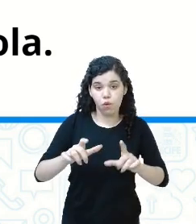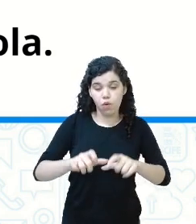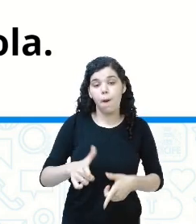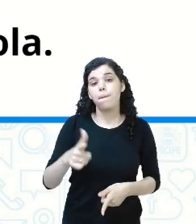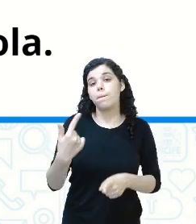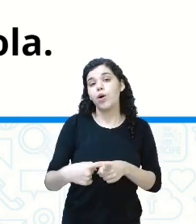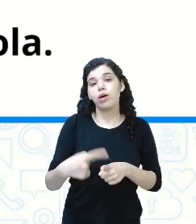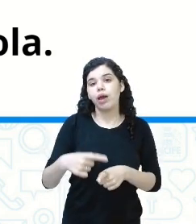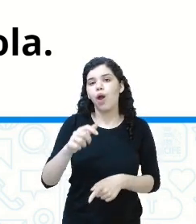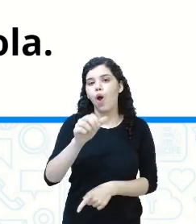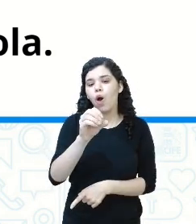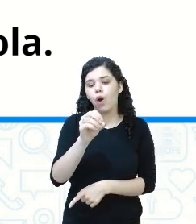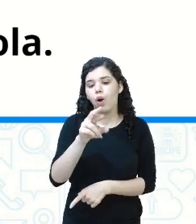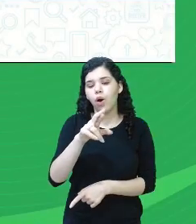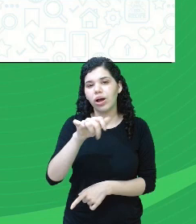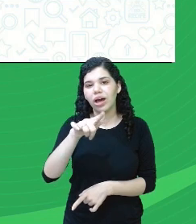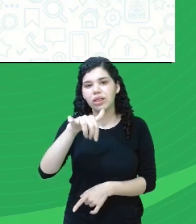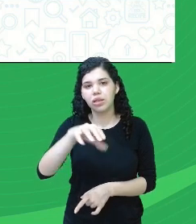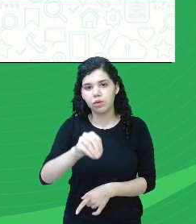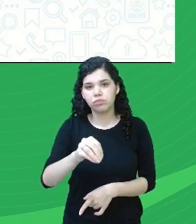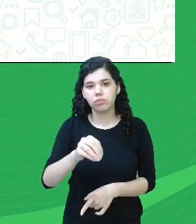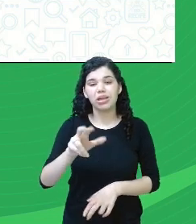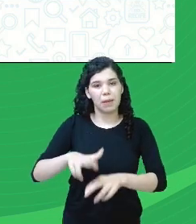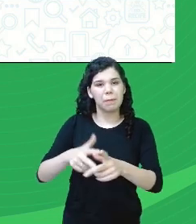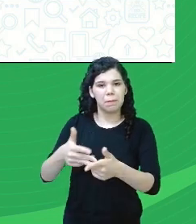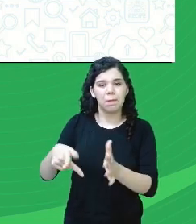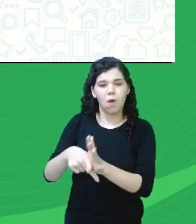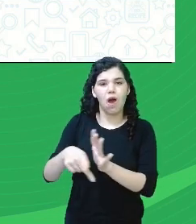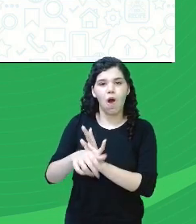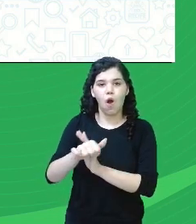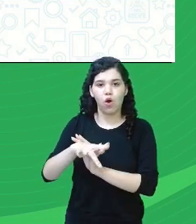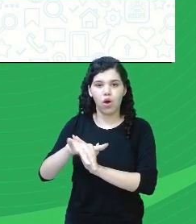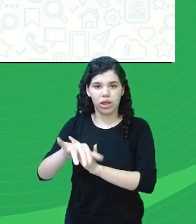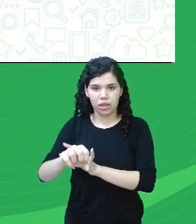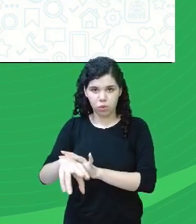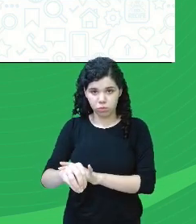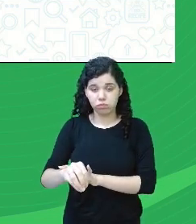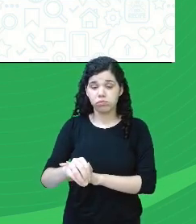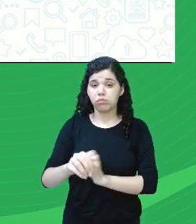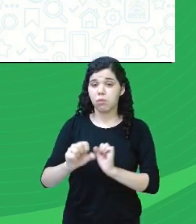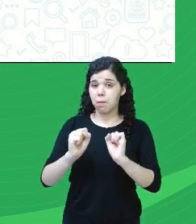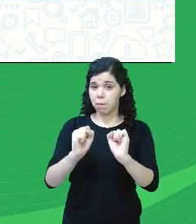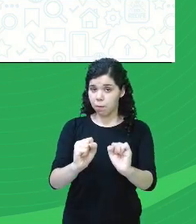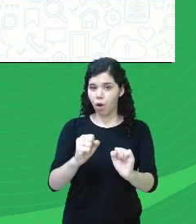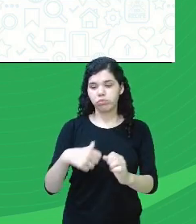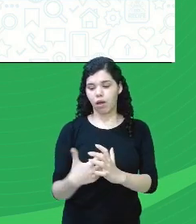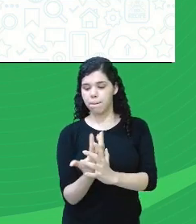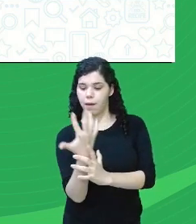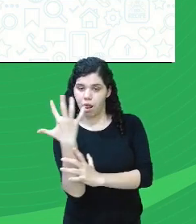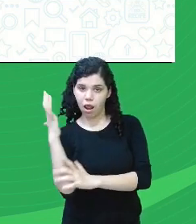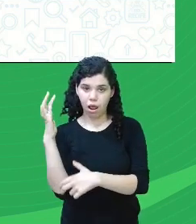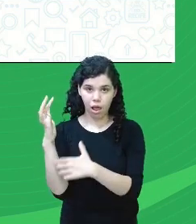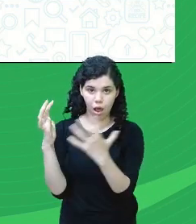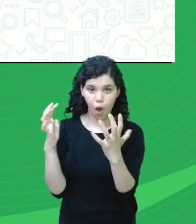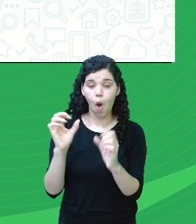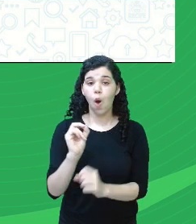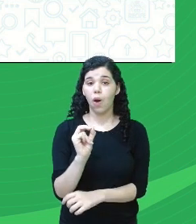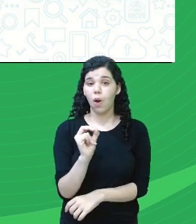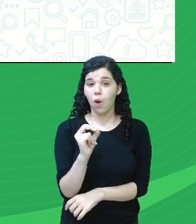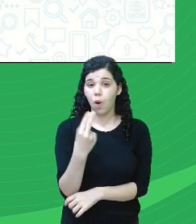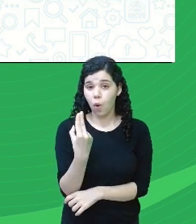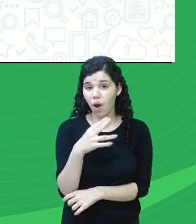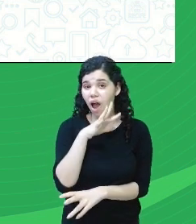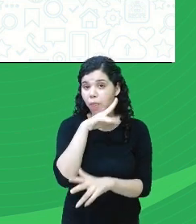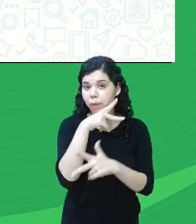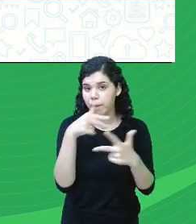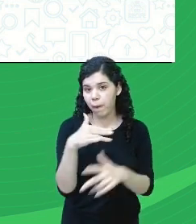porque ele é orgânico, porque tem muito material orgânico. E esses materiais podem ser plantas ou restos